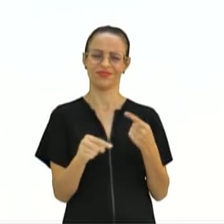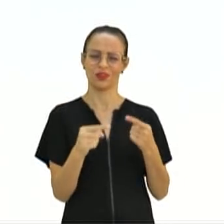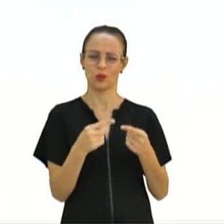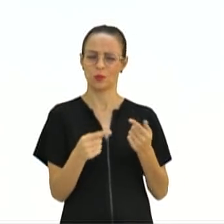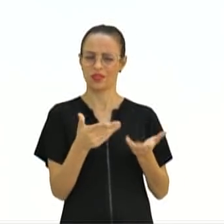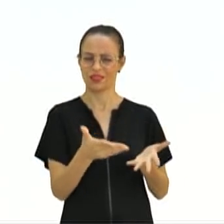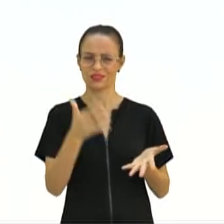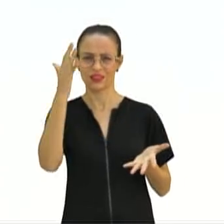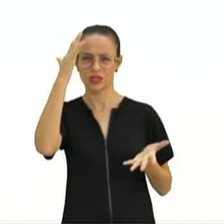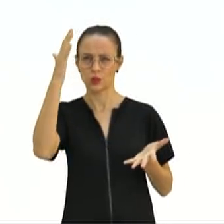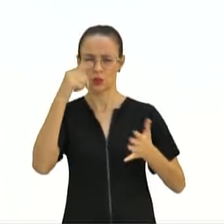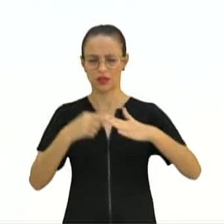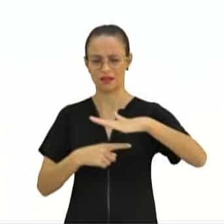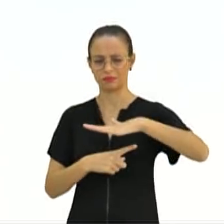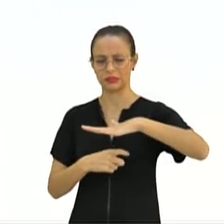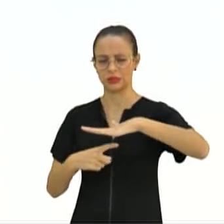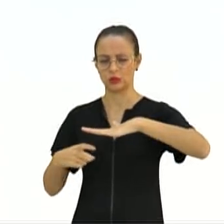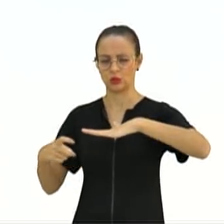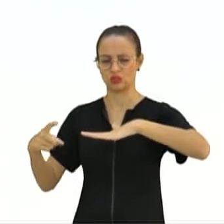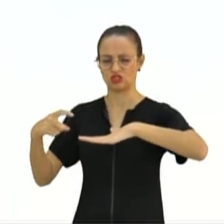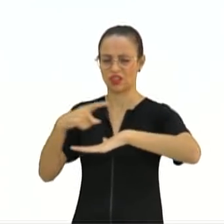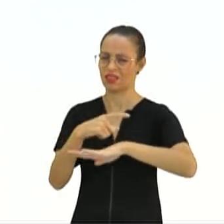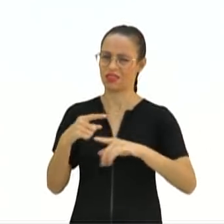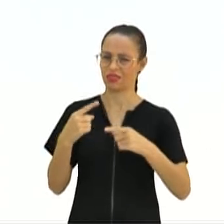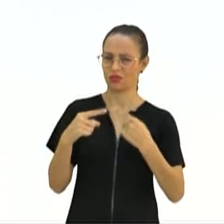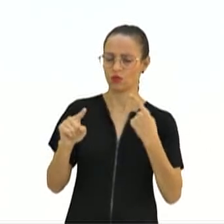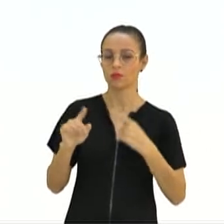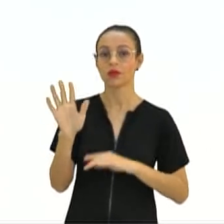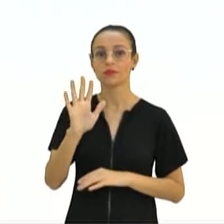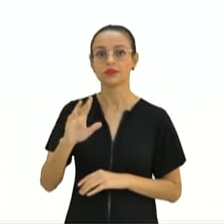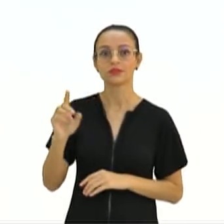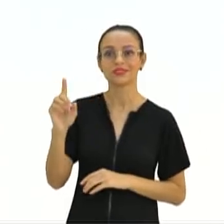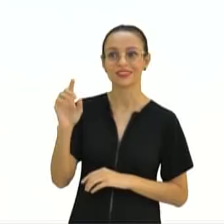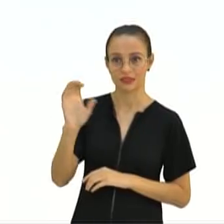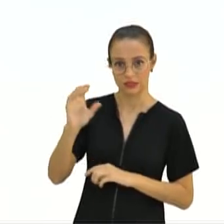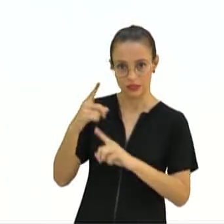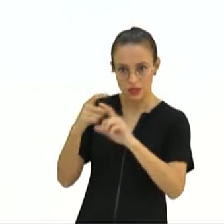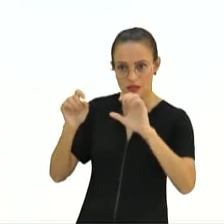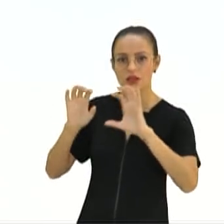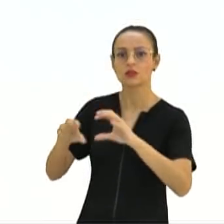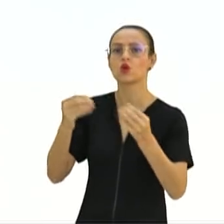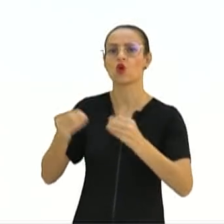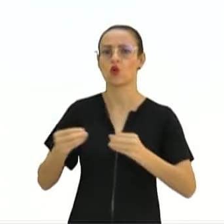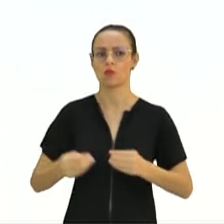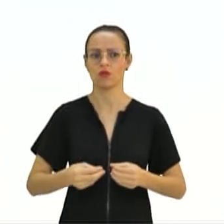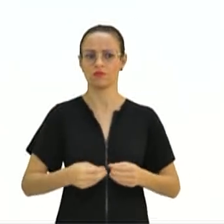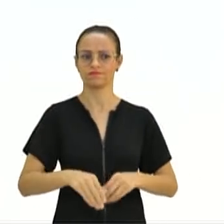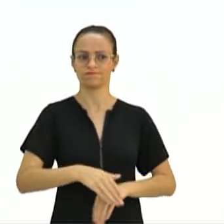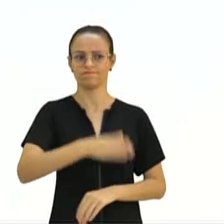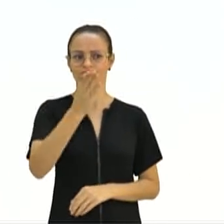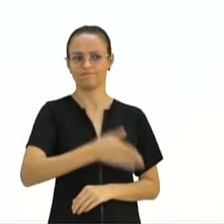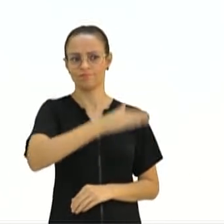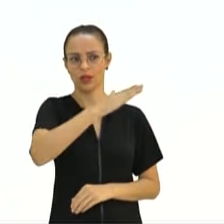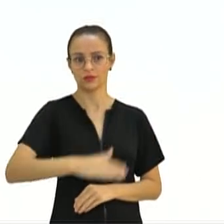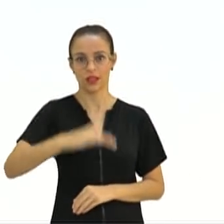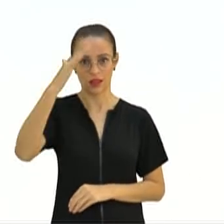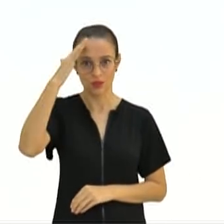da biogênese. Então, em ciência, sim, para a gente derrubar uma tese, derrubar uma teoria, a gente tem que